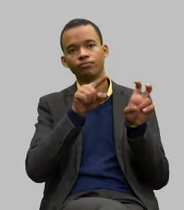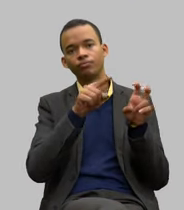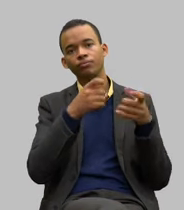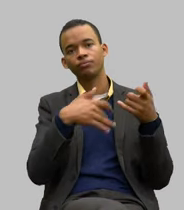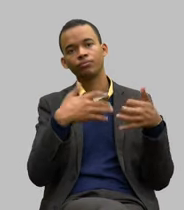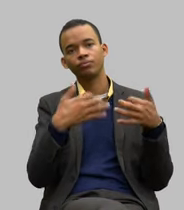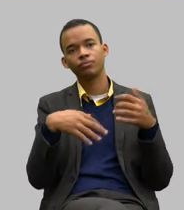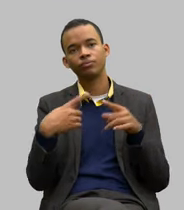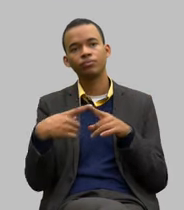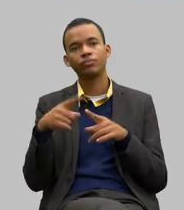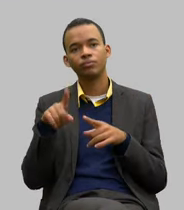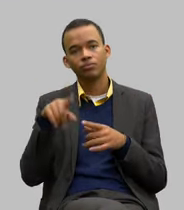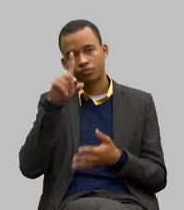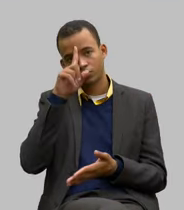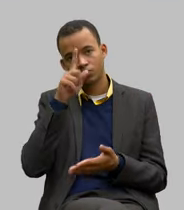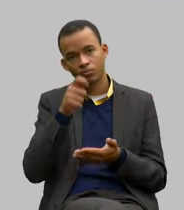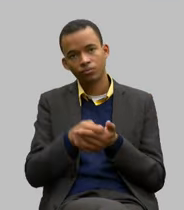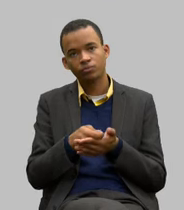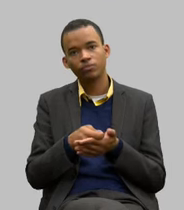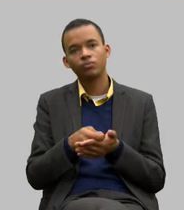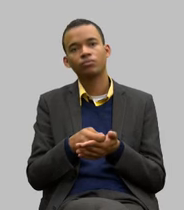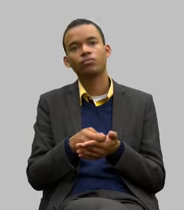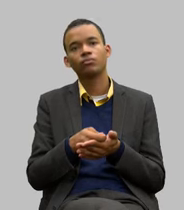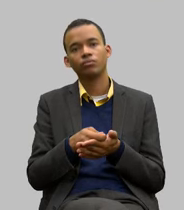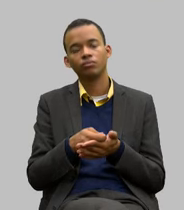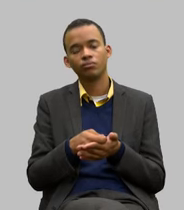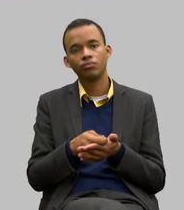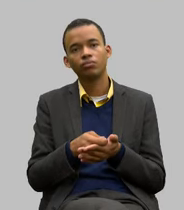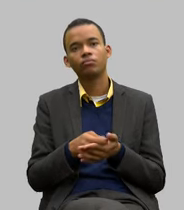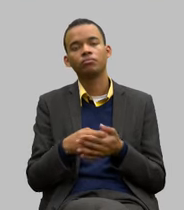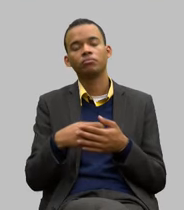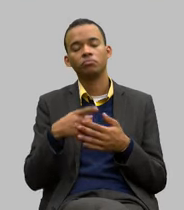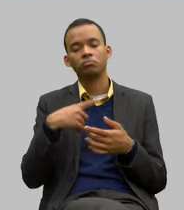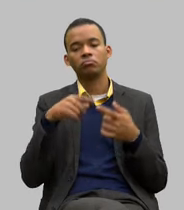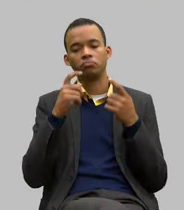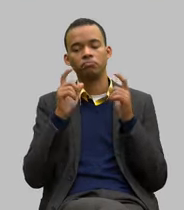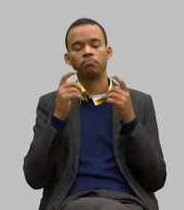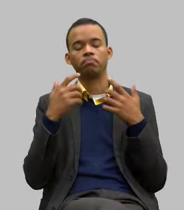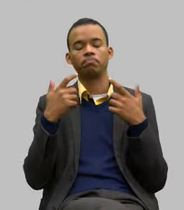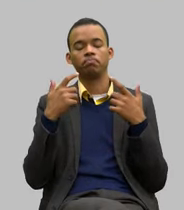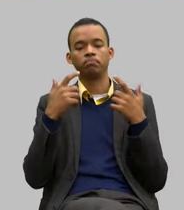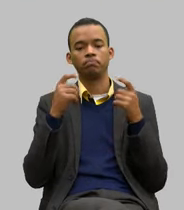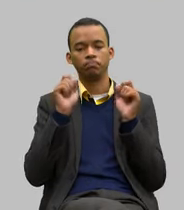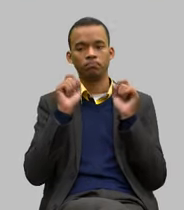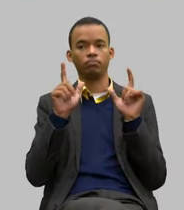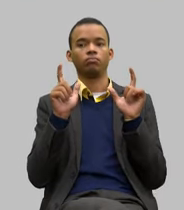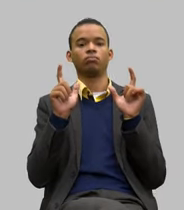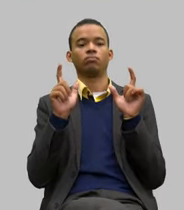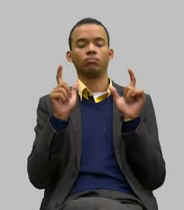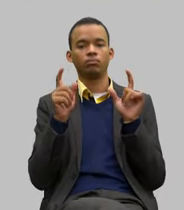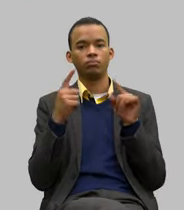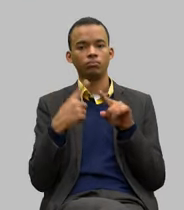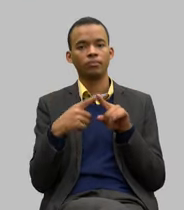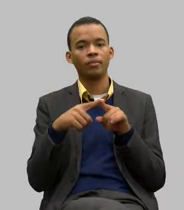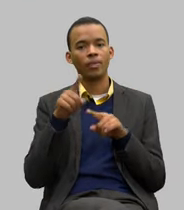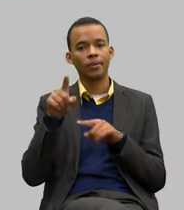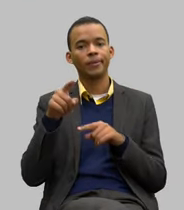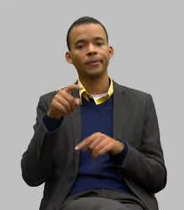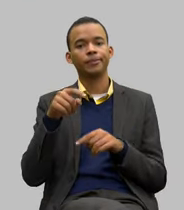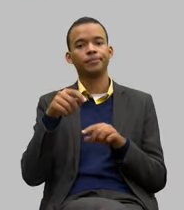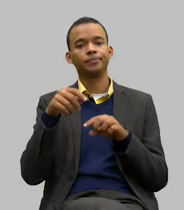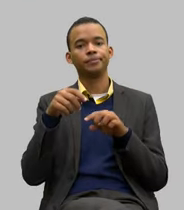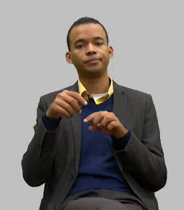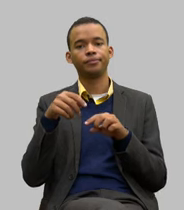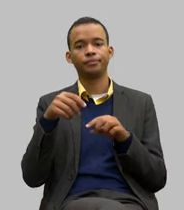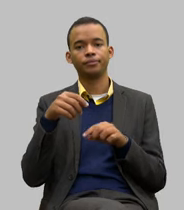é uma decisão estarrecedora quando a gente vê o Ministro do Supremo Tribunal Federal né